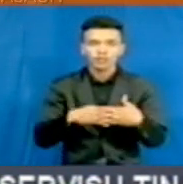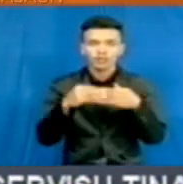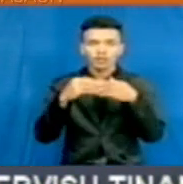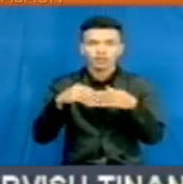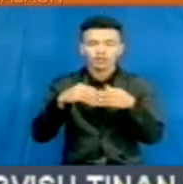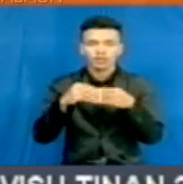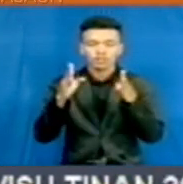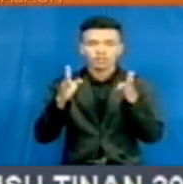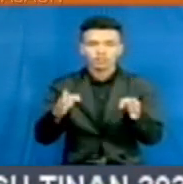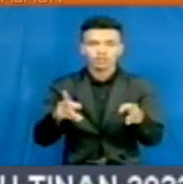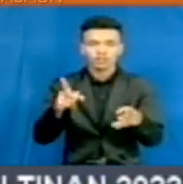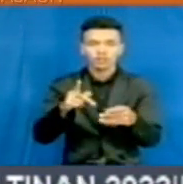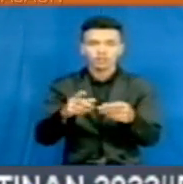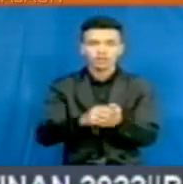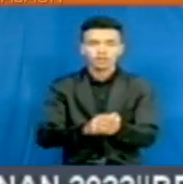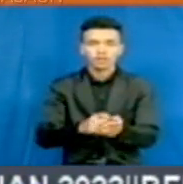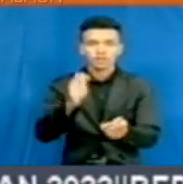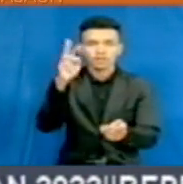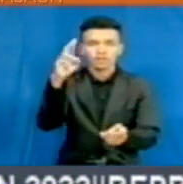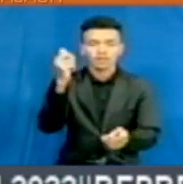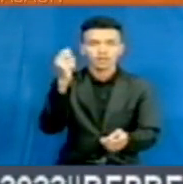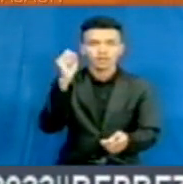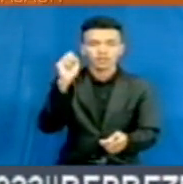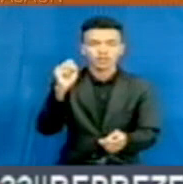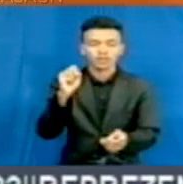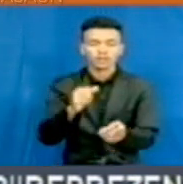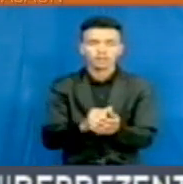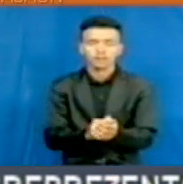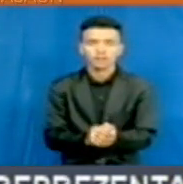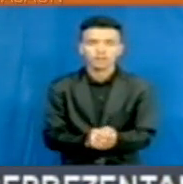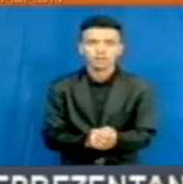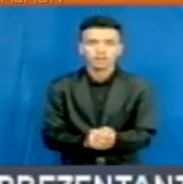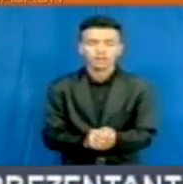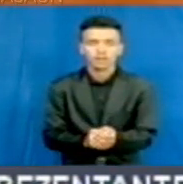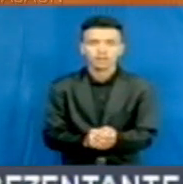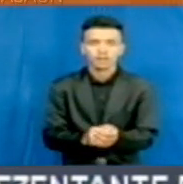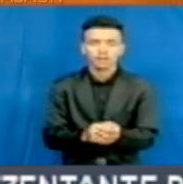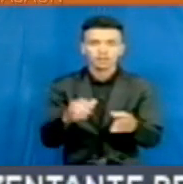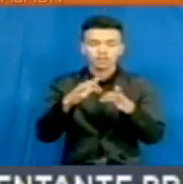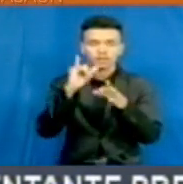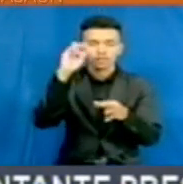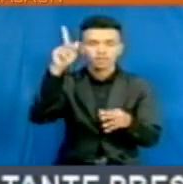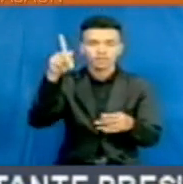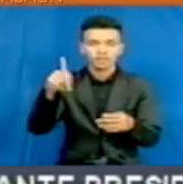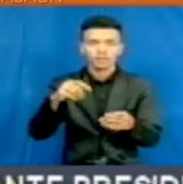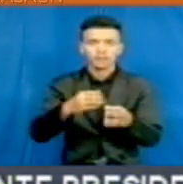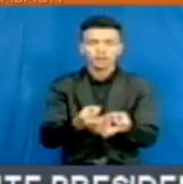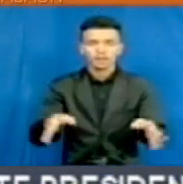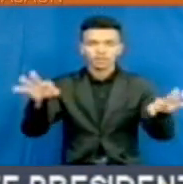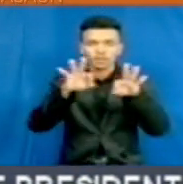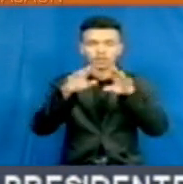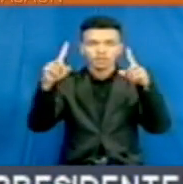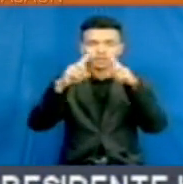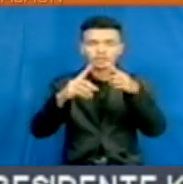Autoridade Nacional Licenciamento Ambiente, Instituto Público, no Autoridade Nacional Designada Instituto Público,